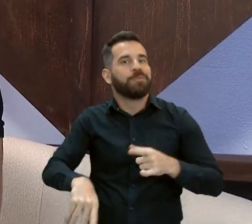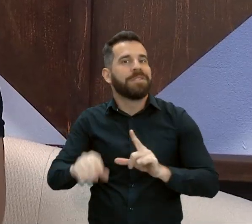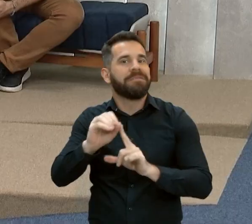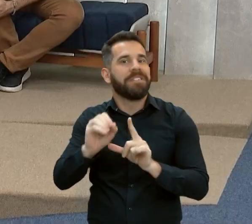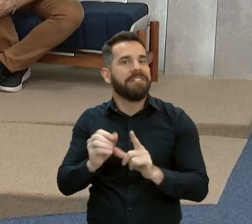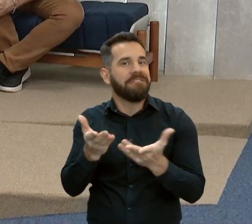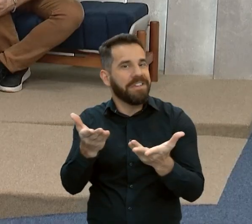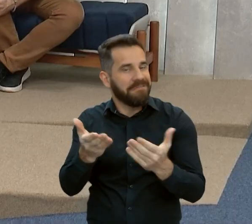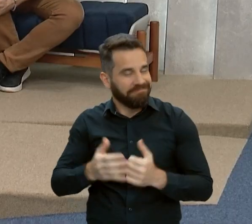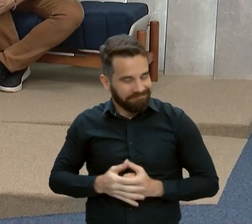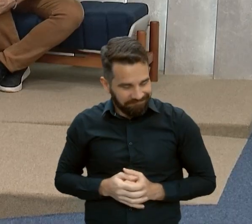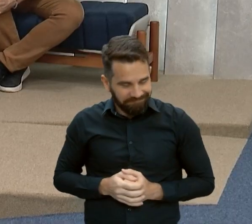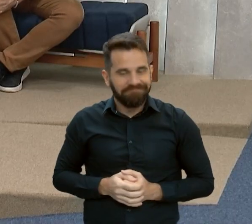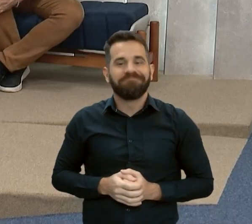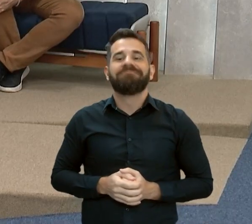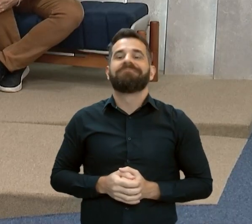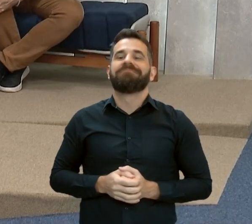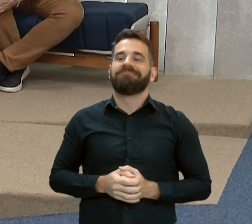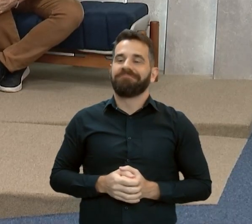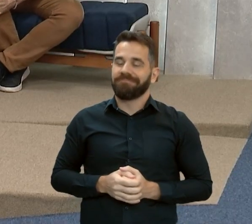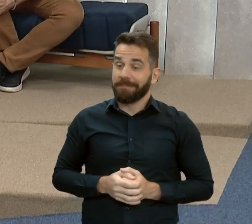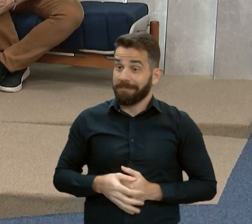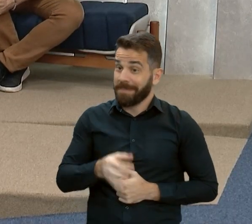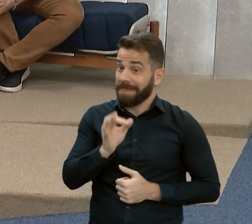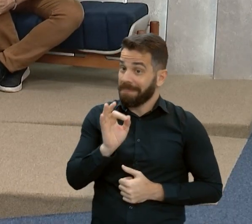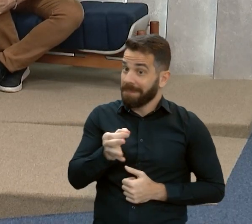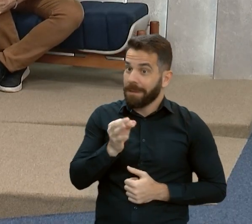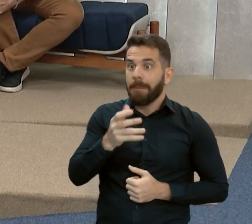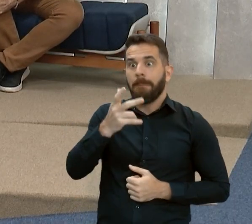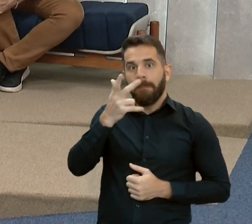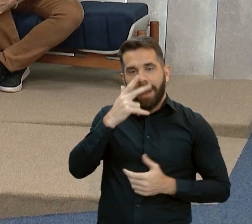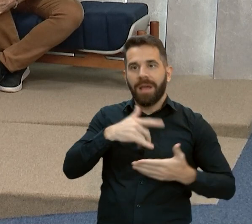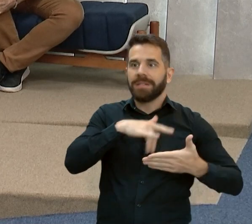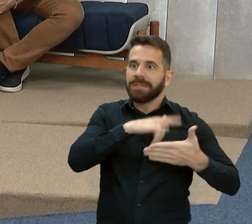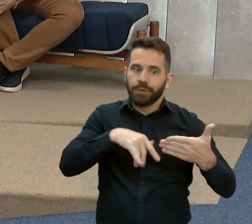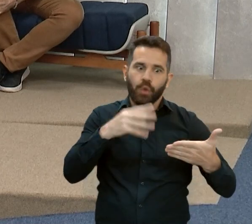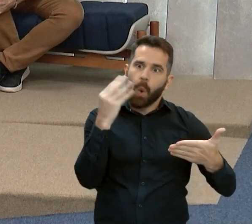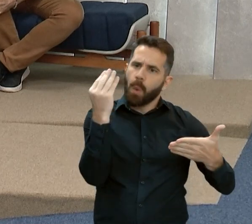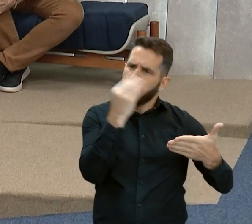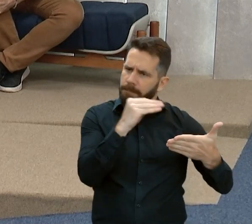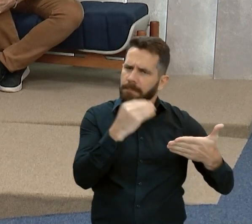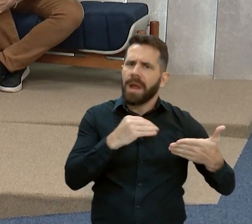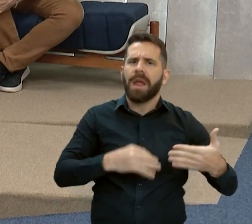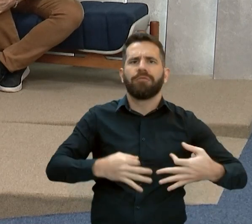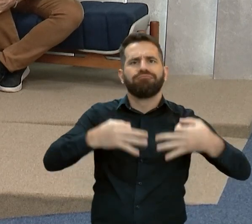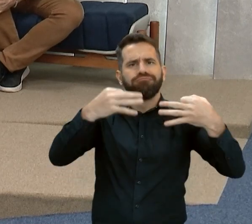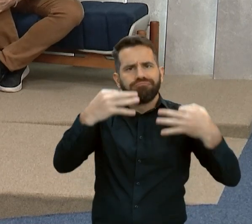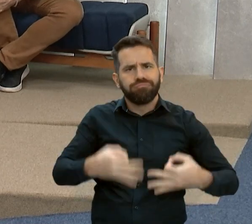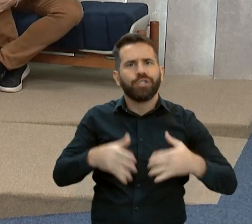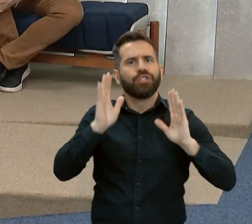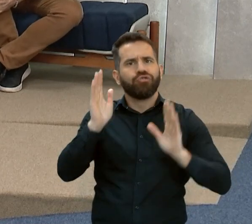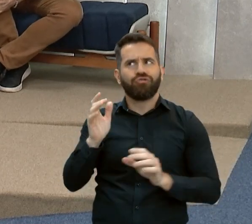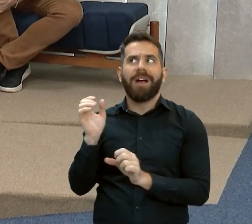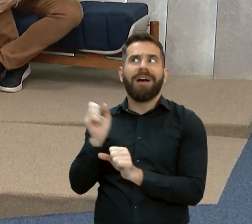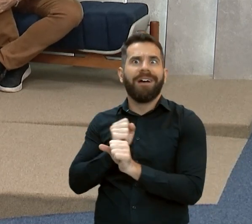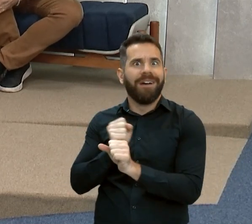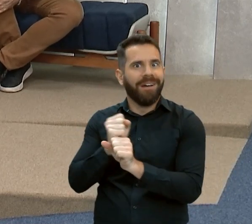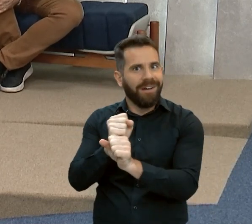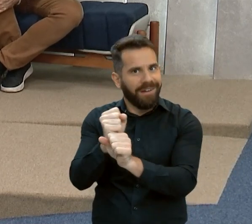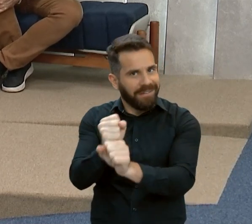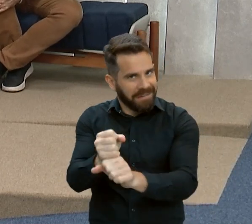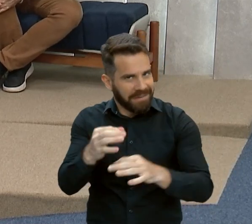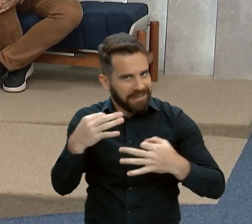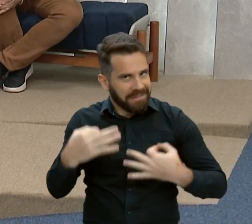seja, professor Uvemar, vem com uma documentação desse interprograma que vem fazendo parte aí da grade já há muito tempo.